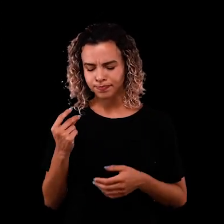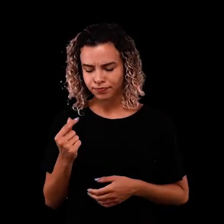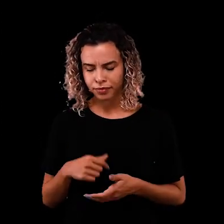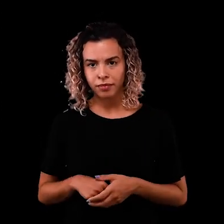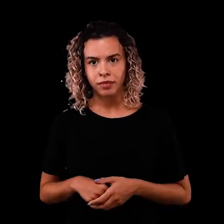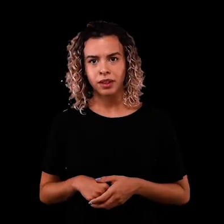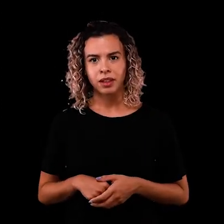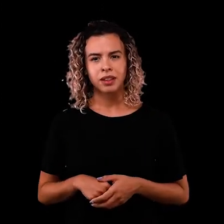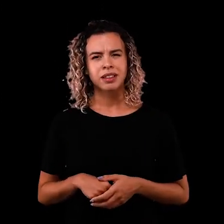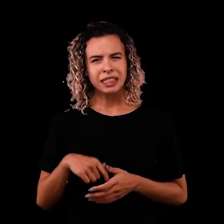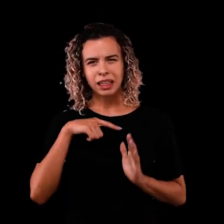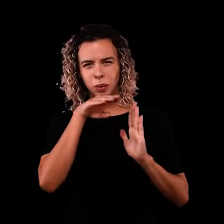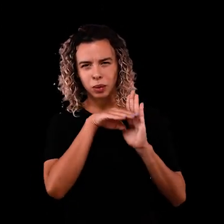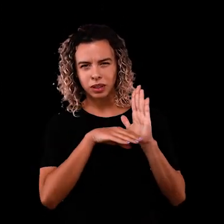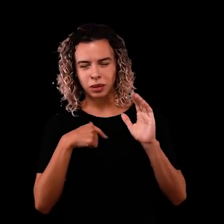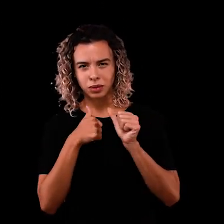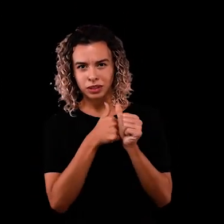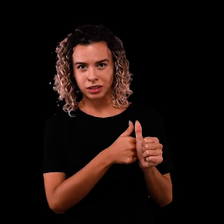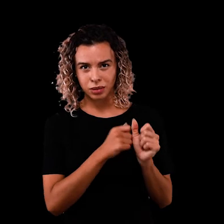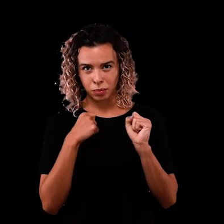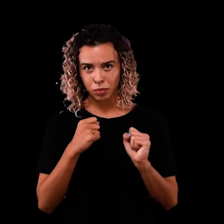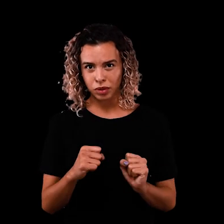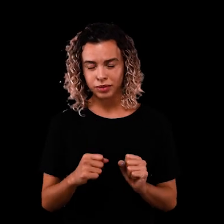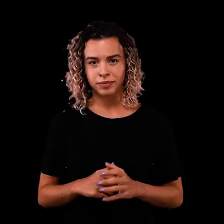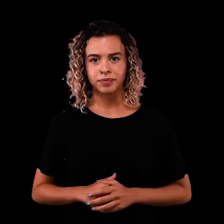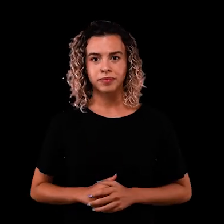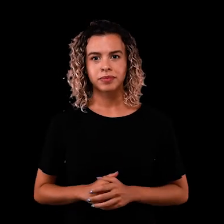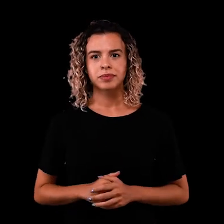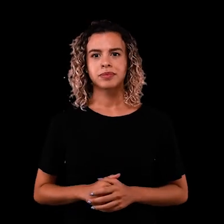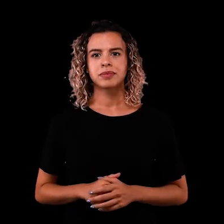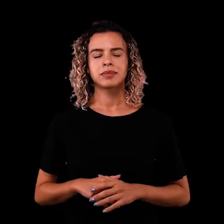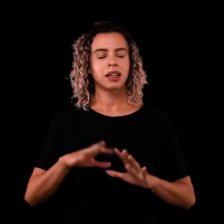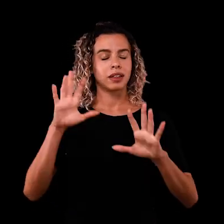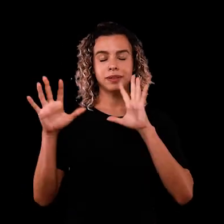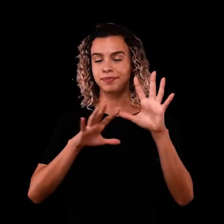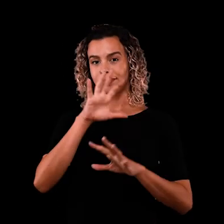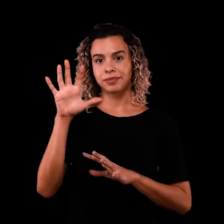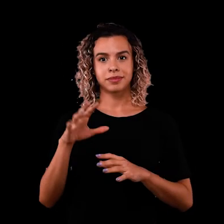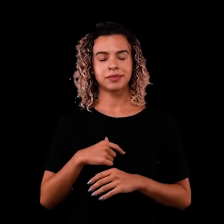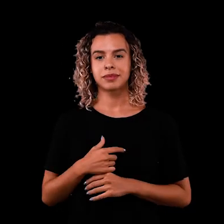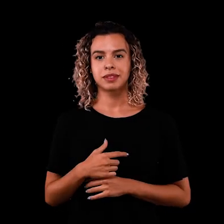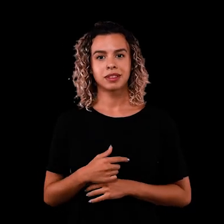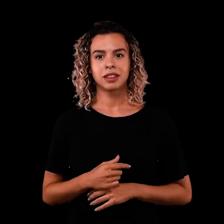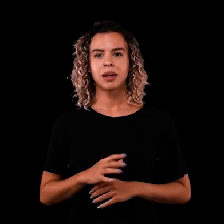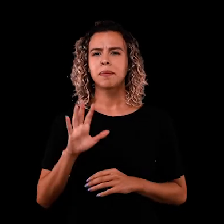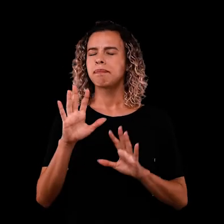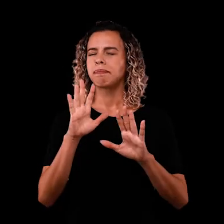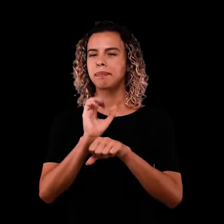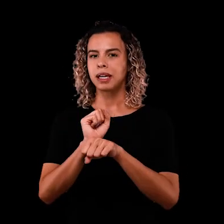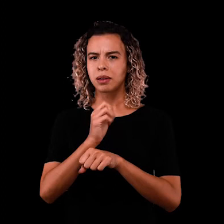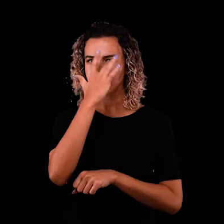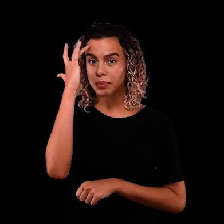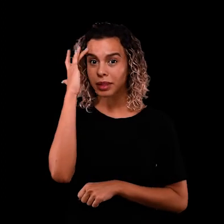Tem algum roteiro assim pra que eu possa... Fábio. Aí quando entra o GPU já tá estourado. aqui, peraí que uma pessoa